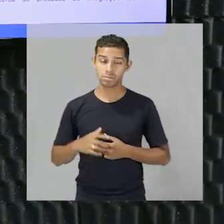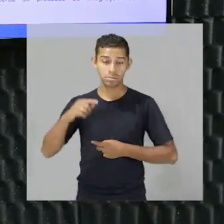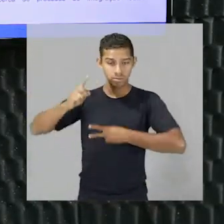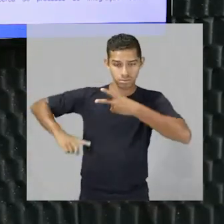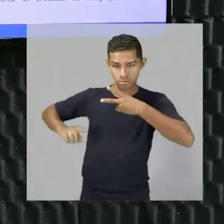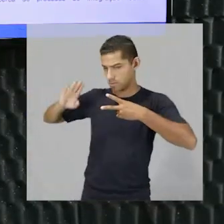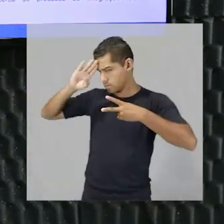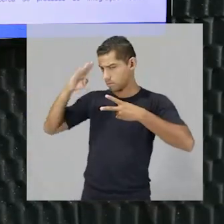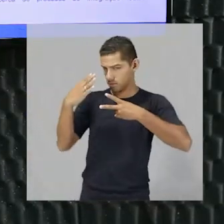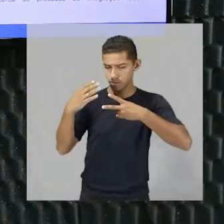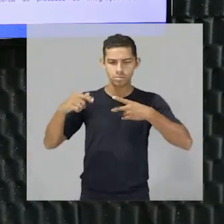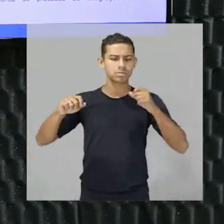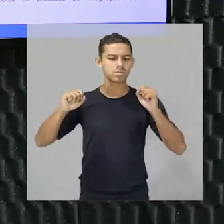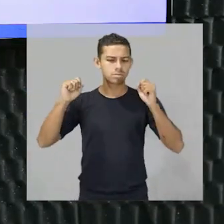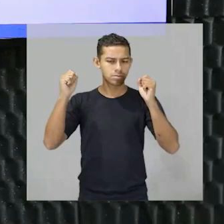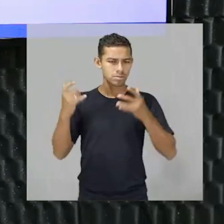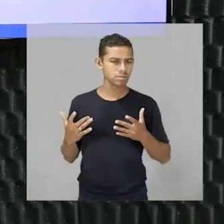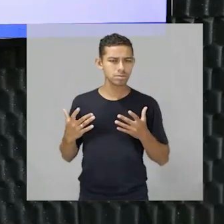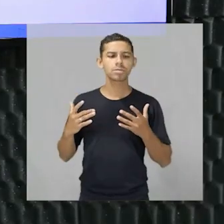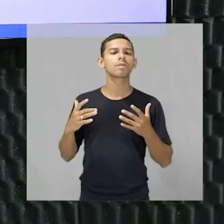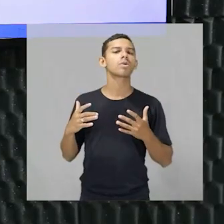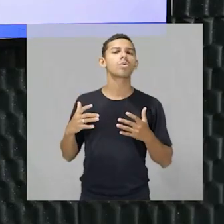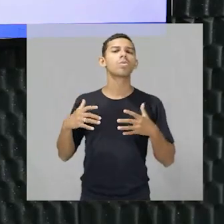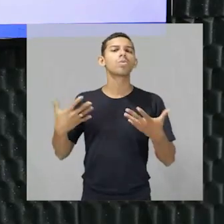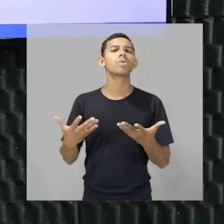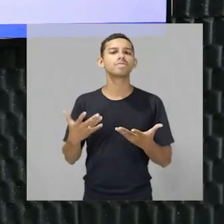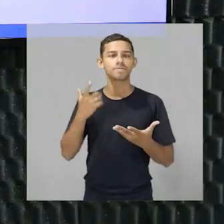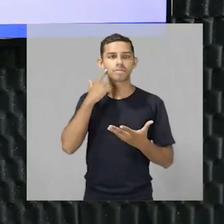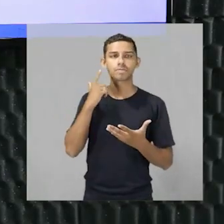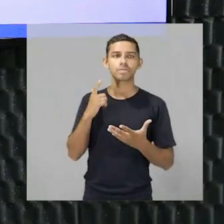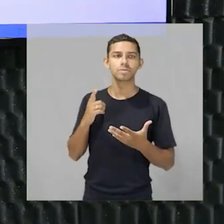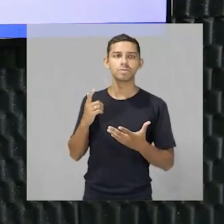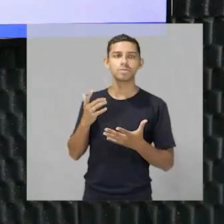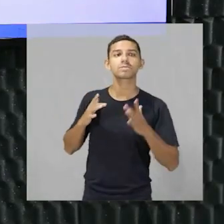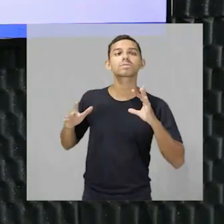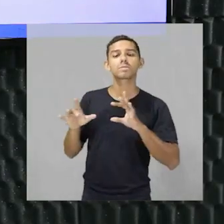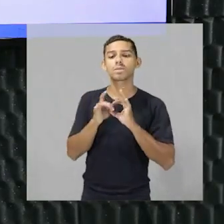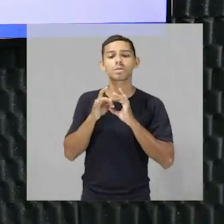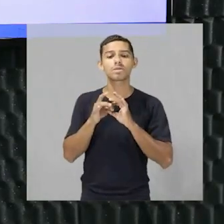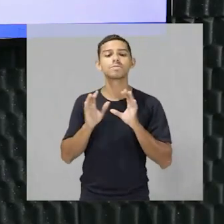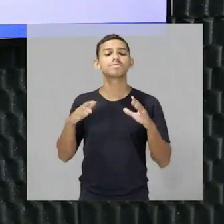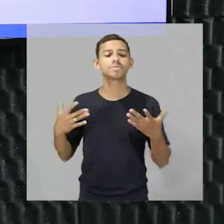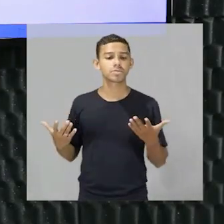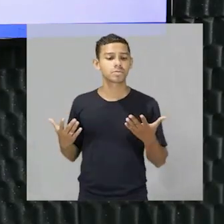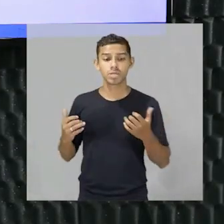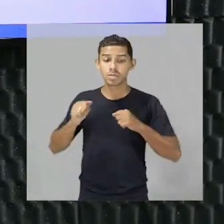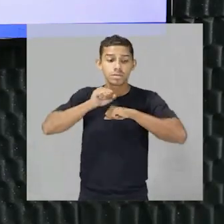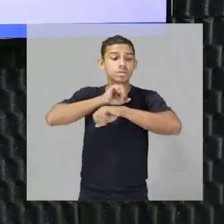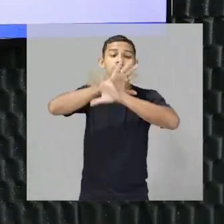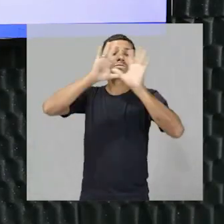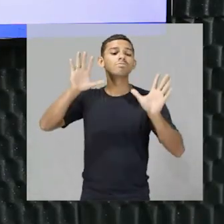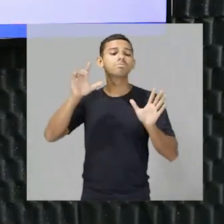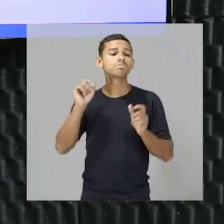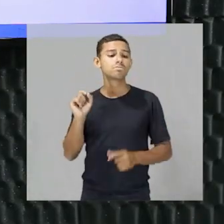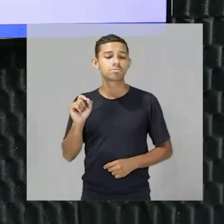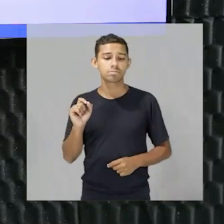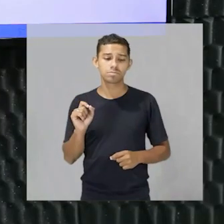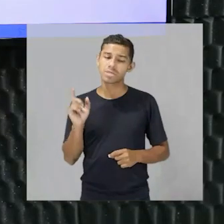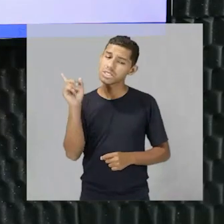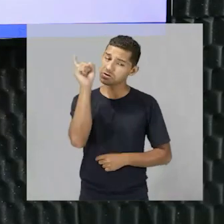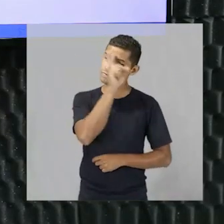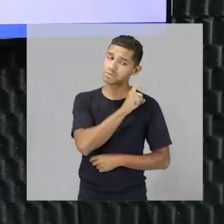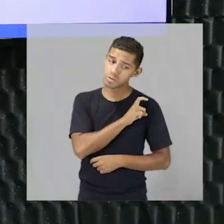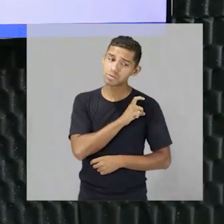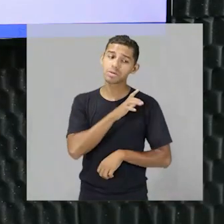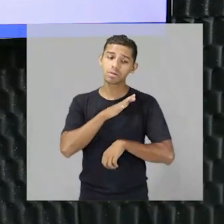Quais são aí esses elementos que vão associar o refugiado? Muito claramente, né? Uma dificuldade ali